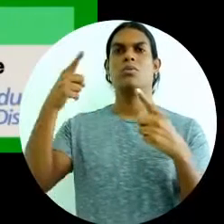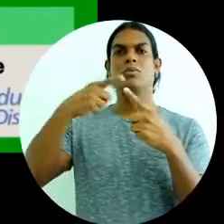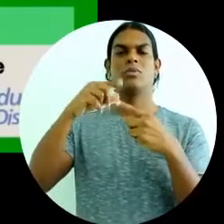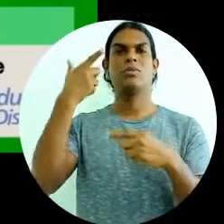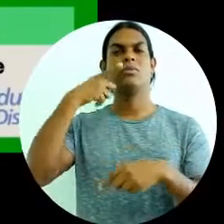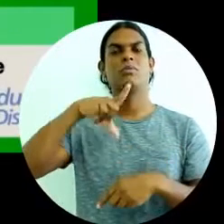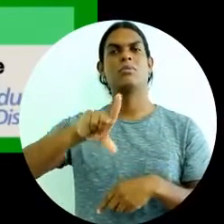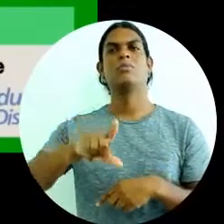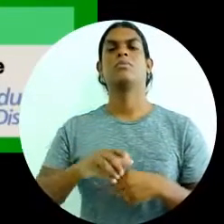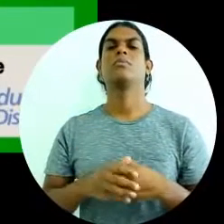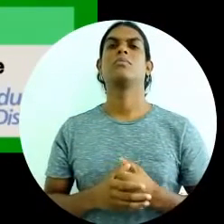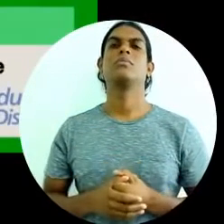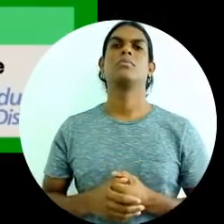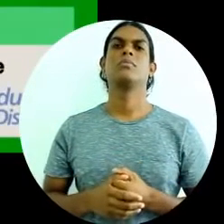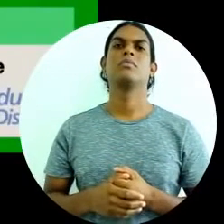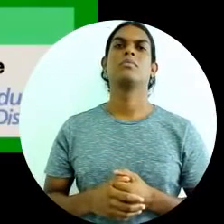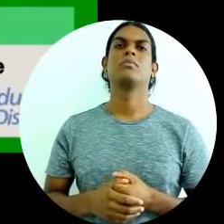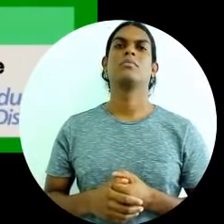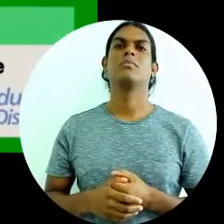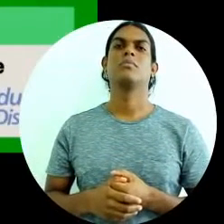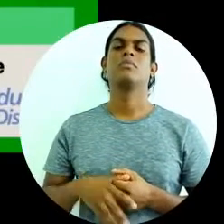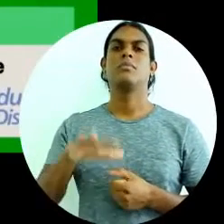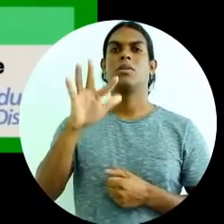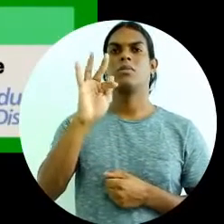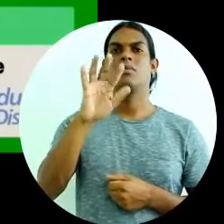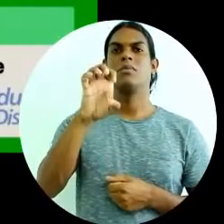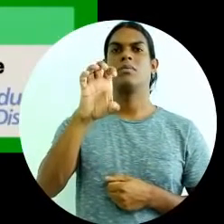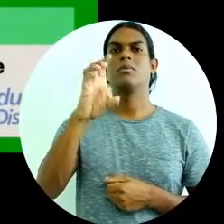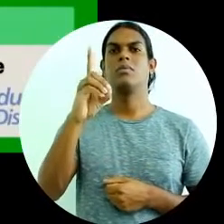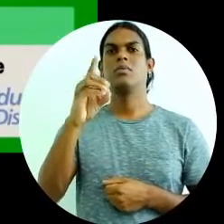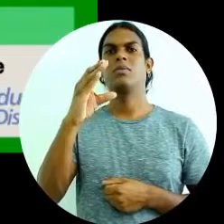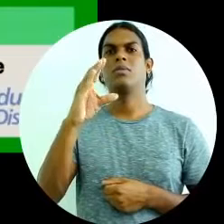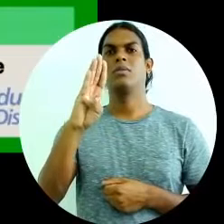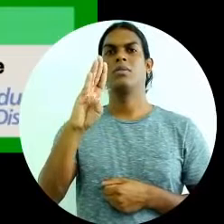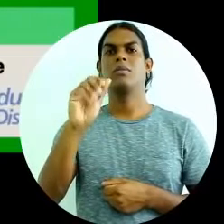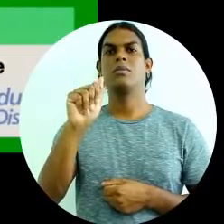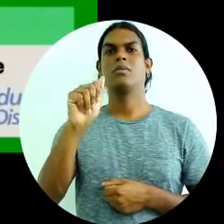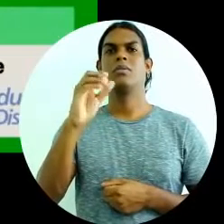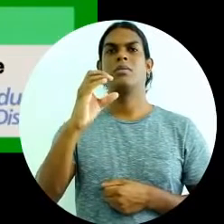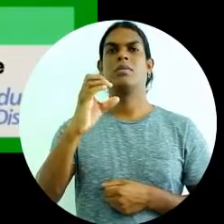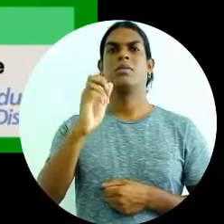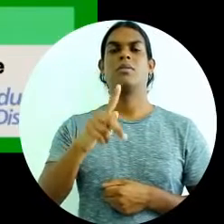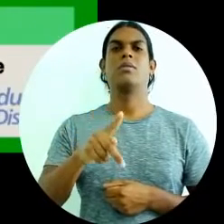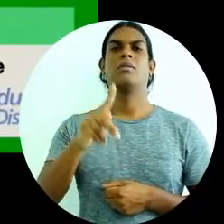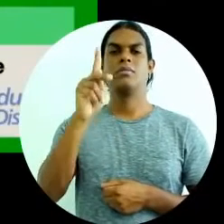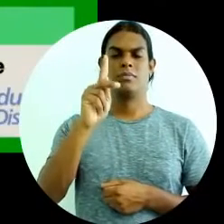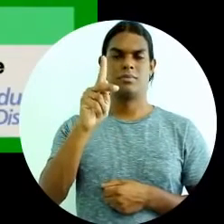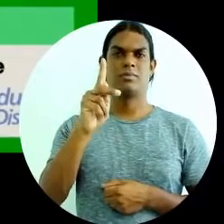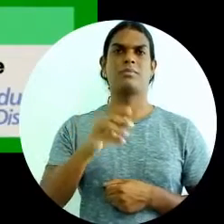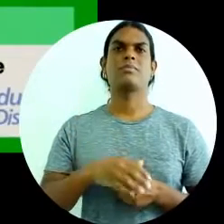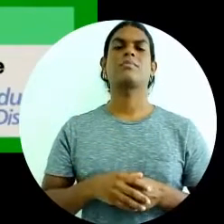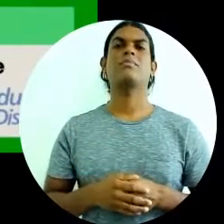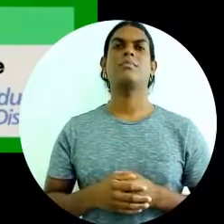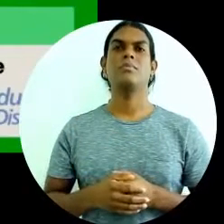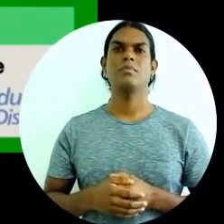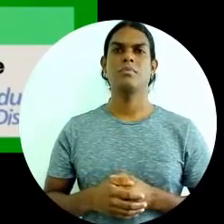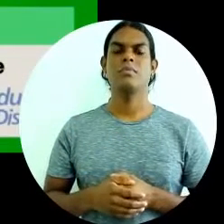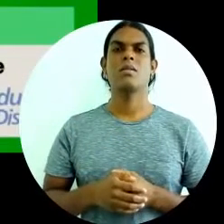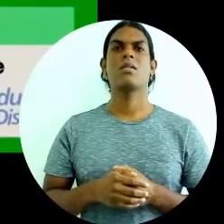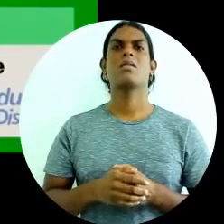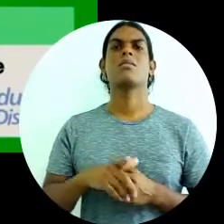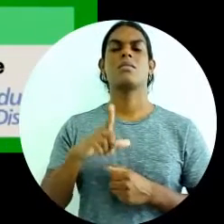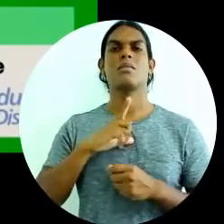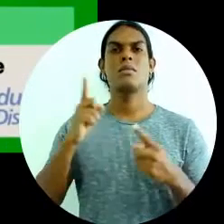de avaliação para cada colaborador. O subordinado pode sugerir, pode participar. Existe